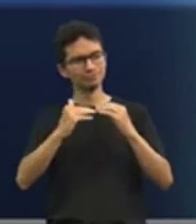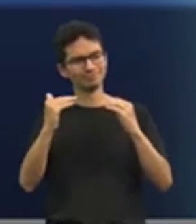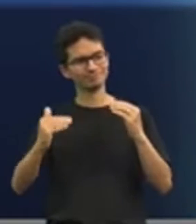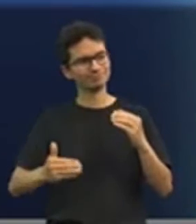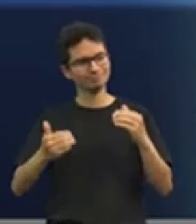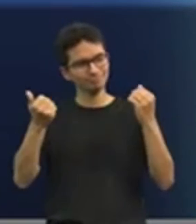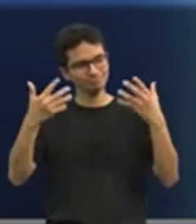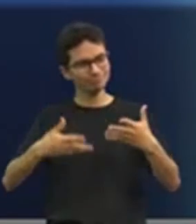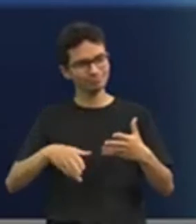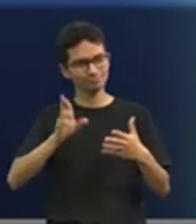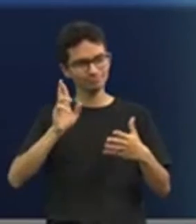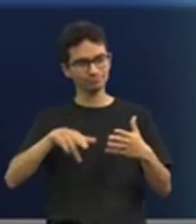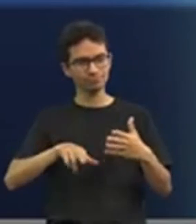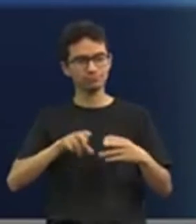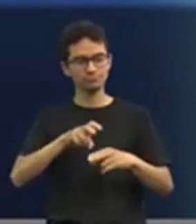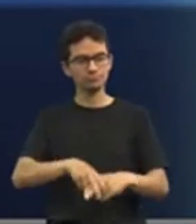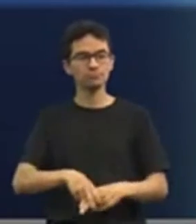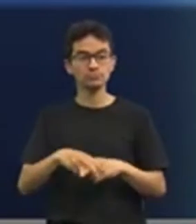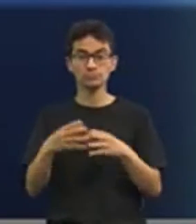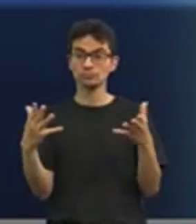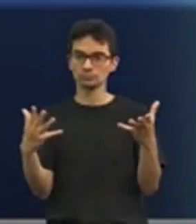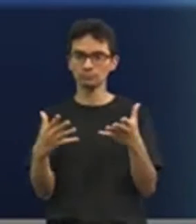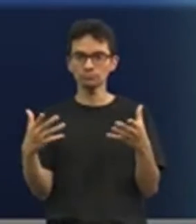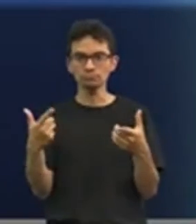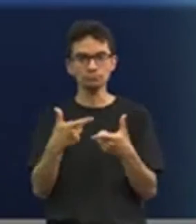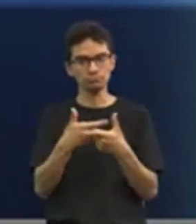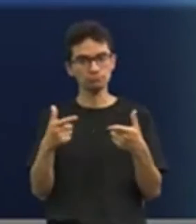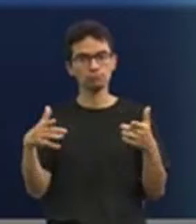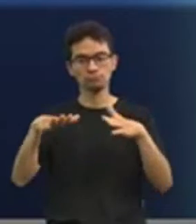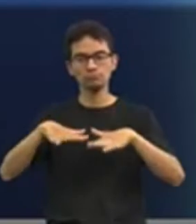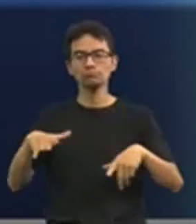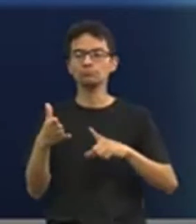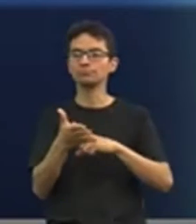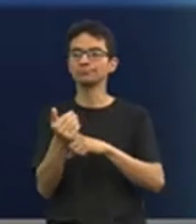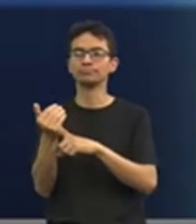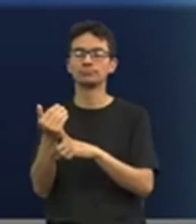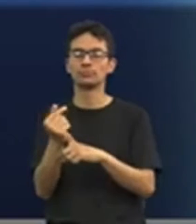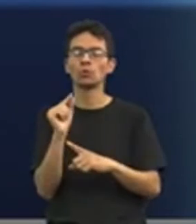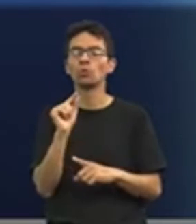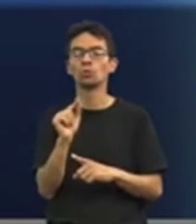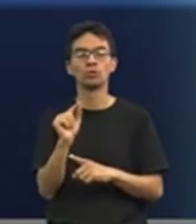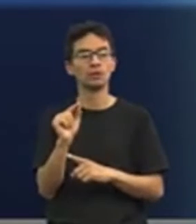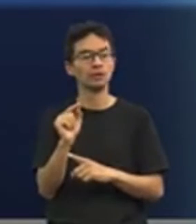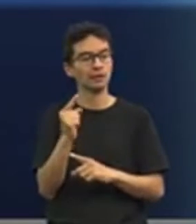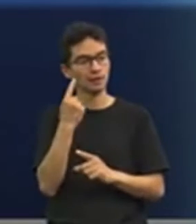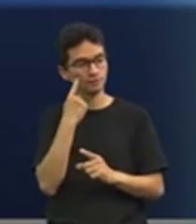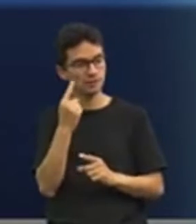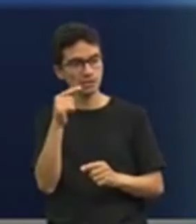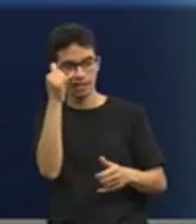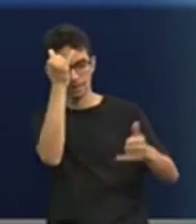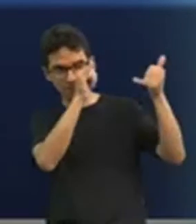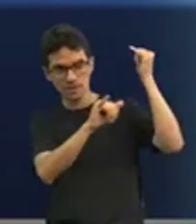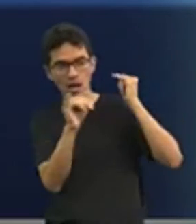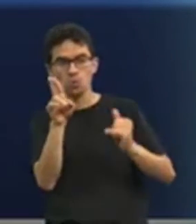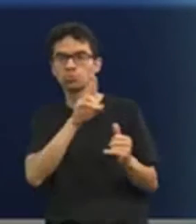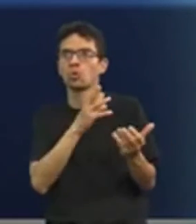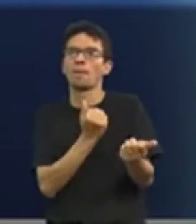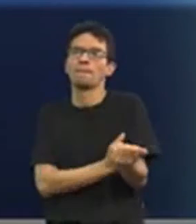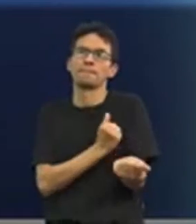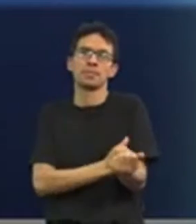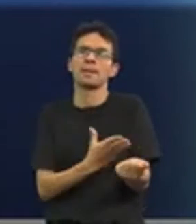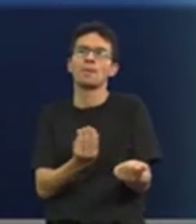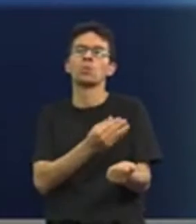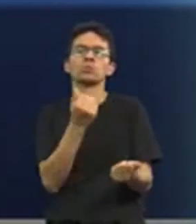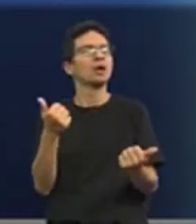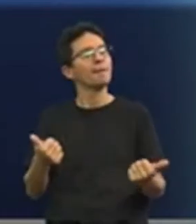a maior razão seria a tendência atual que a gigante da tecnologia tem seguido para evitar o consumo excessivo